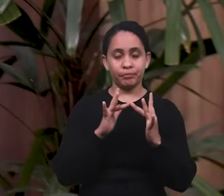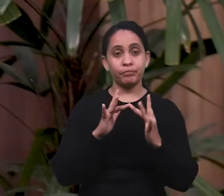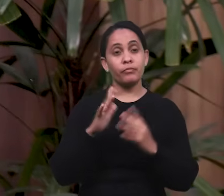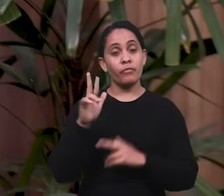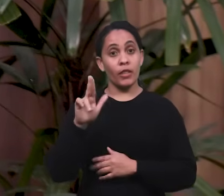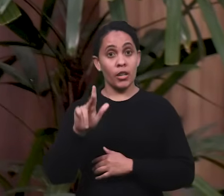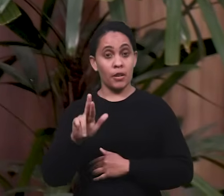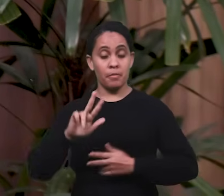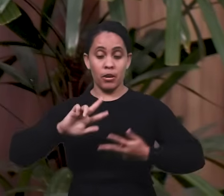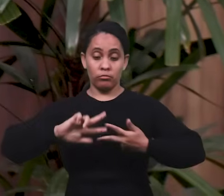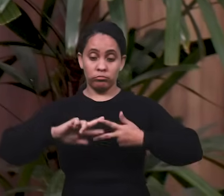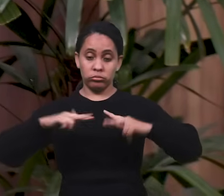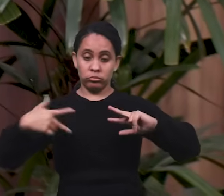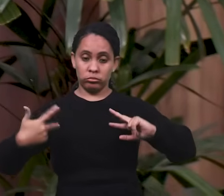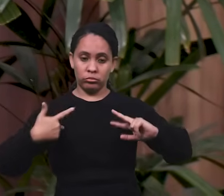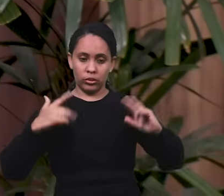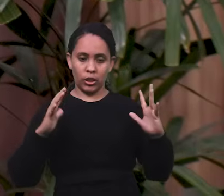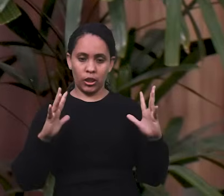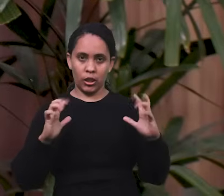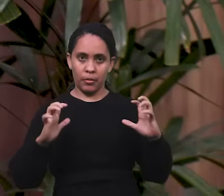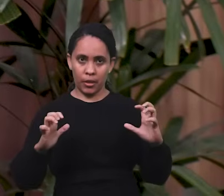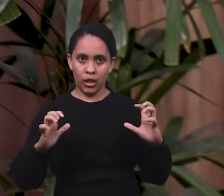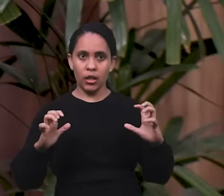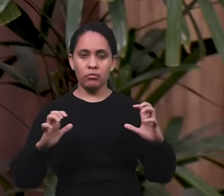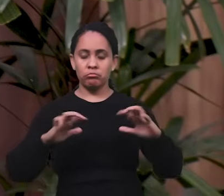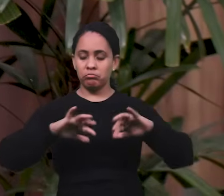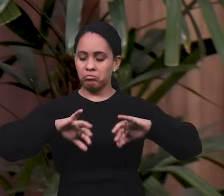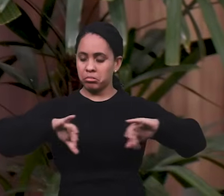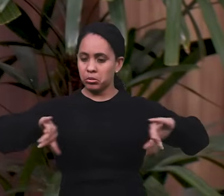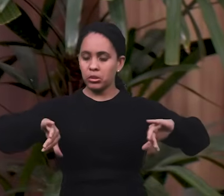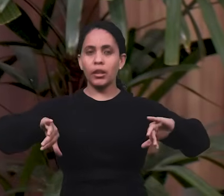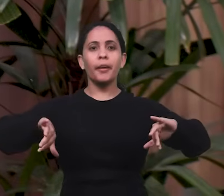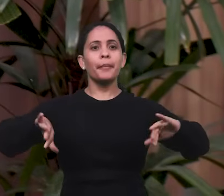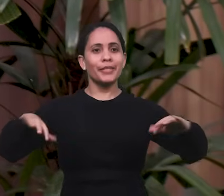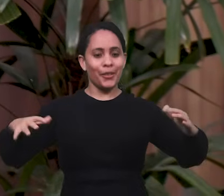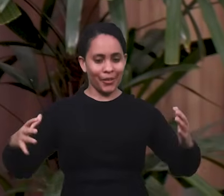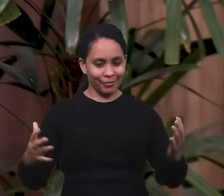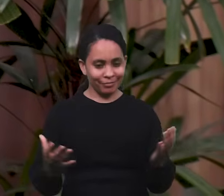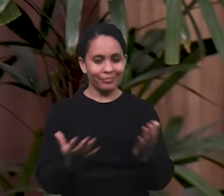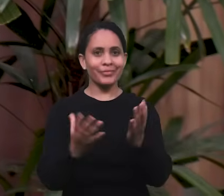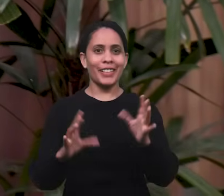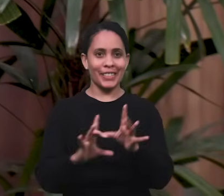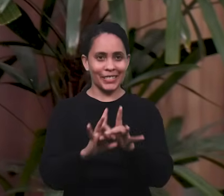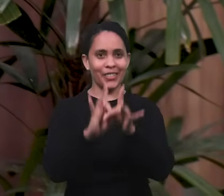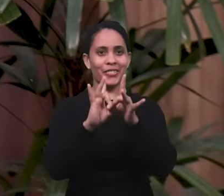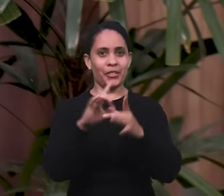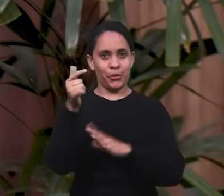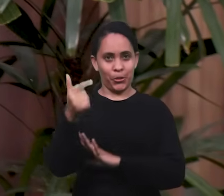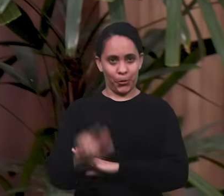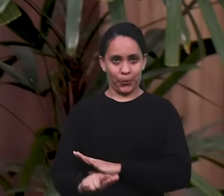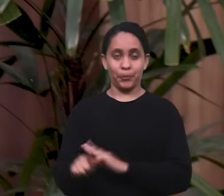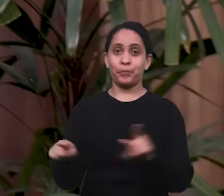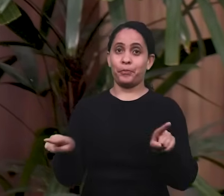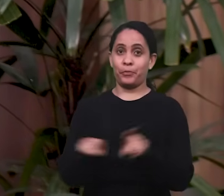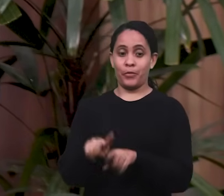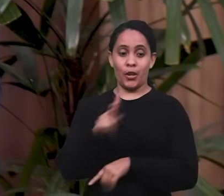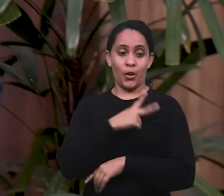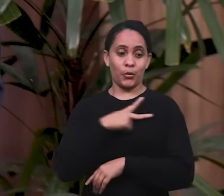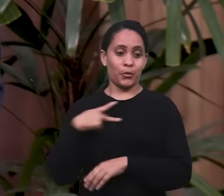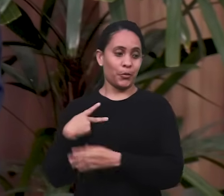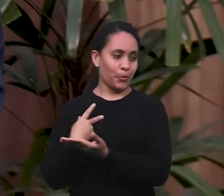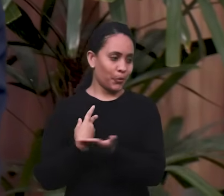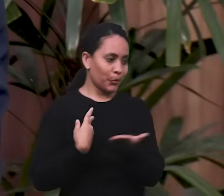estão aqui conosco hoje para esse tema o pastor Guilherme e o pastor Douglas, que é o capelão da